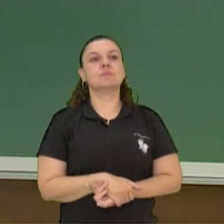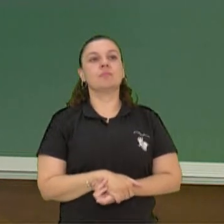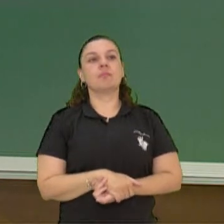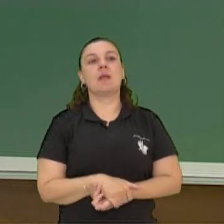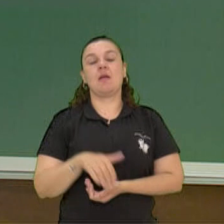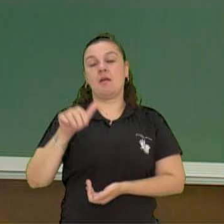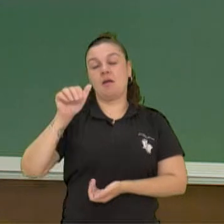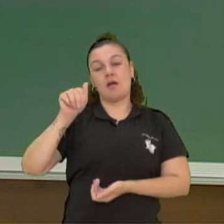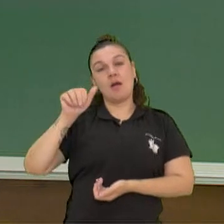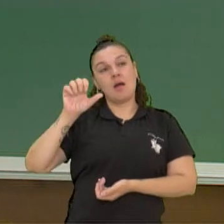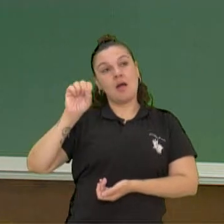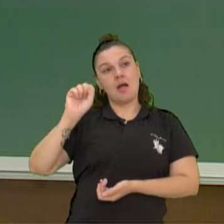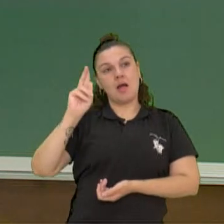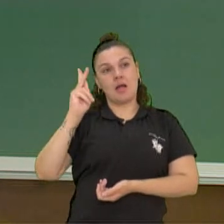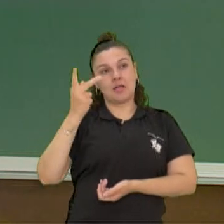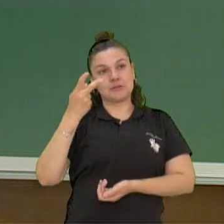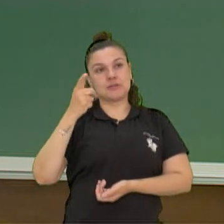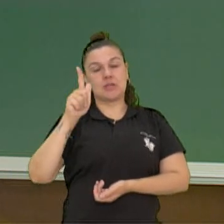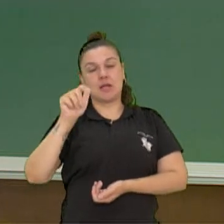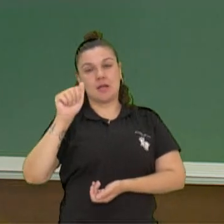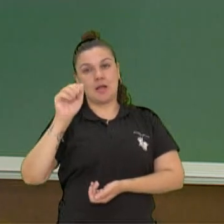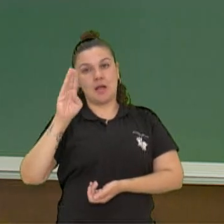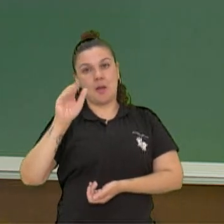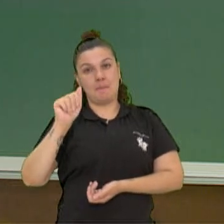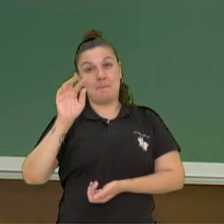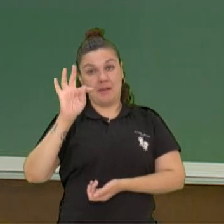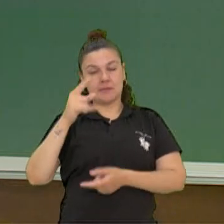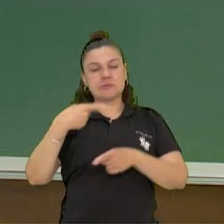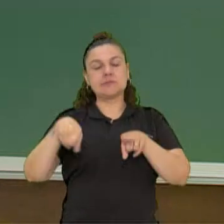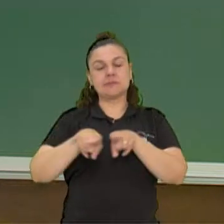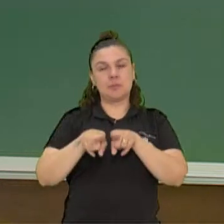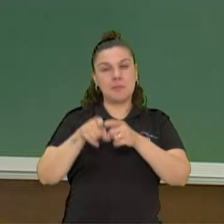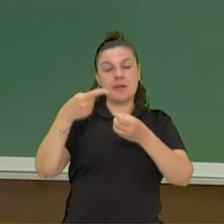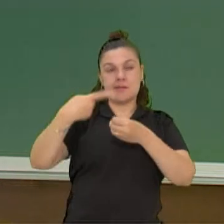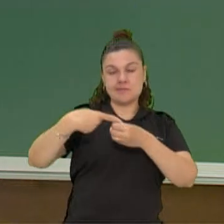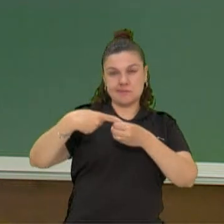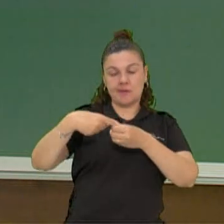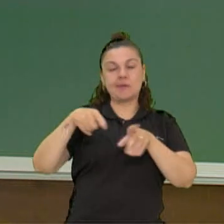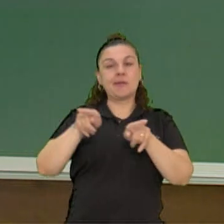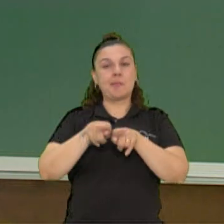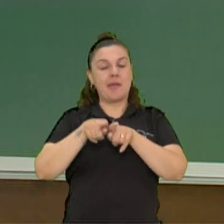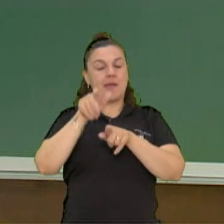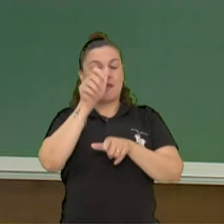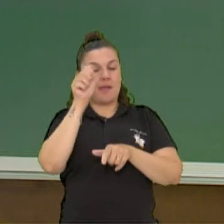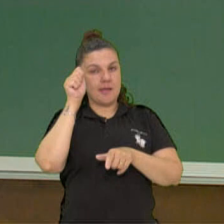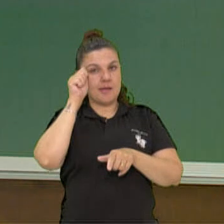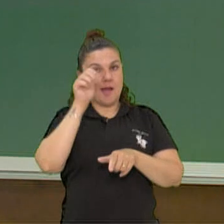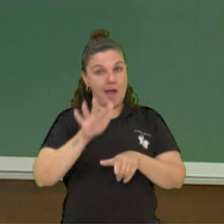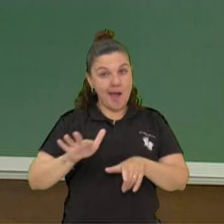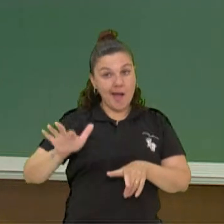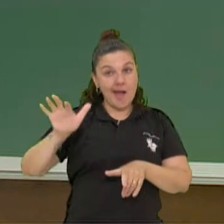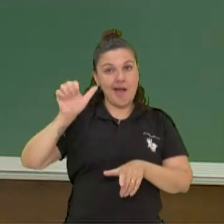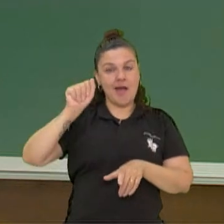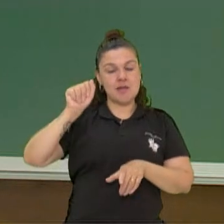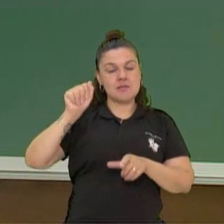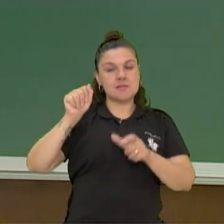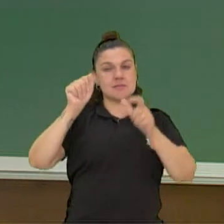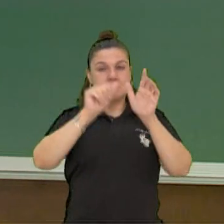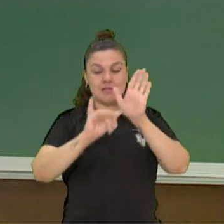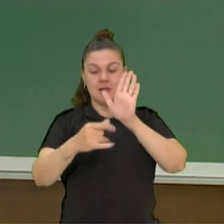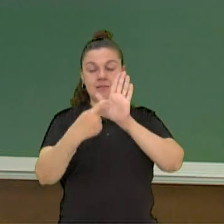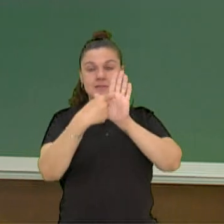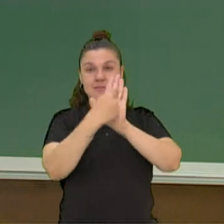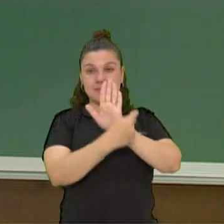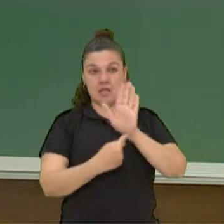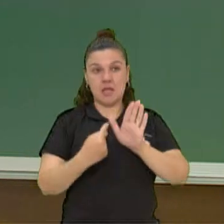urbanas. Ashgabat, no Turcomenistão, também na Ásia Central, né? Países que foram dominados, né, pelo extinto